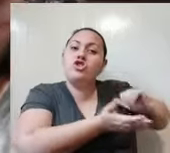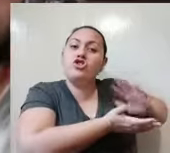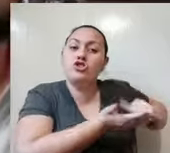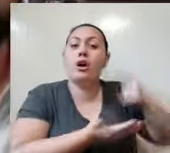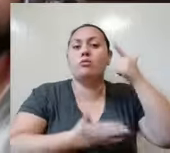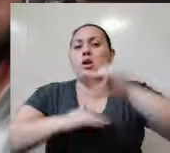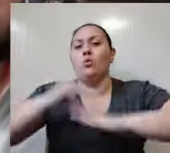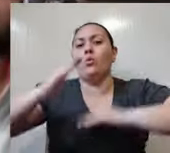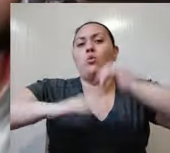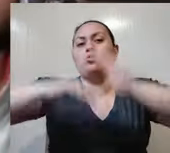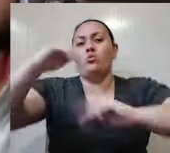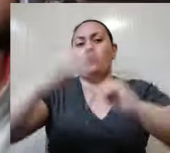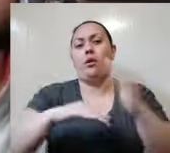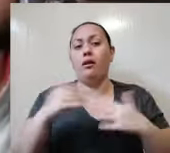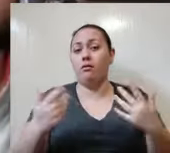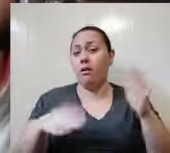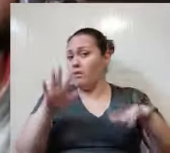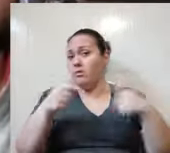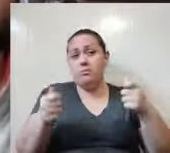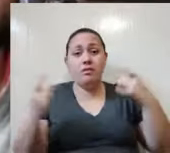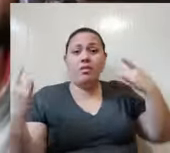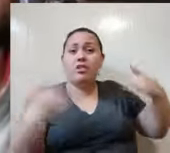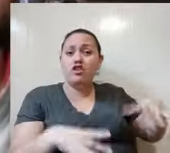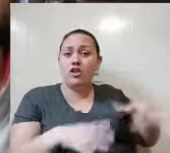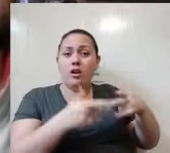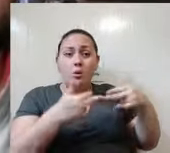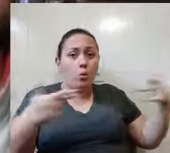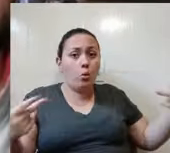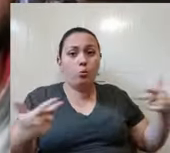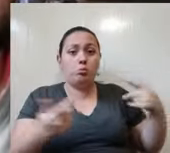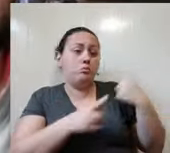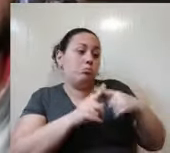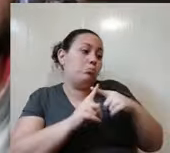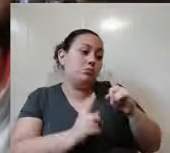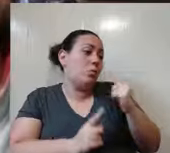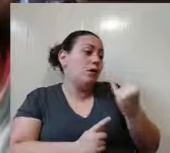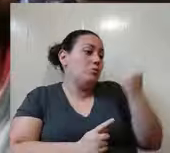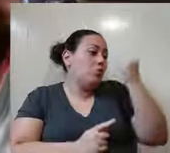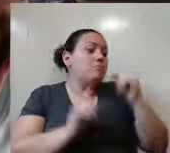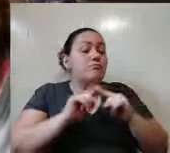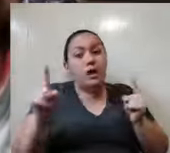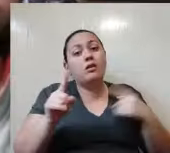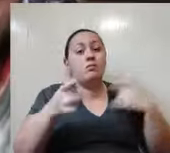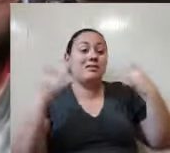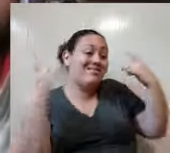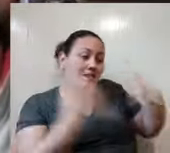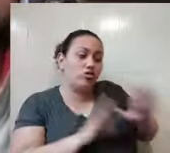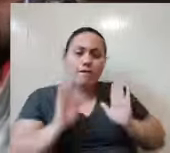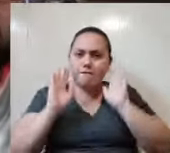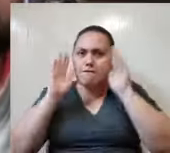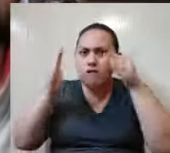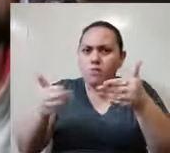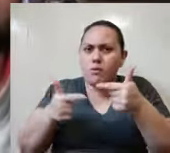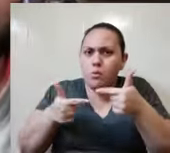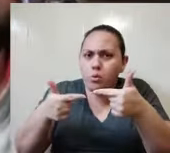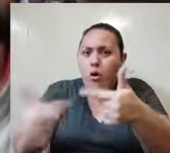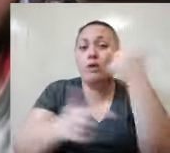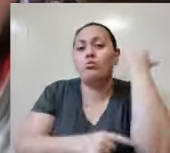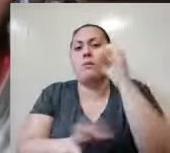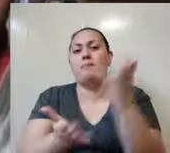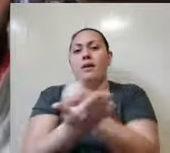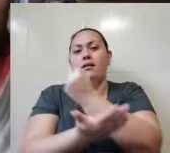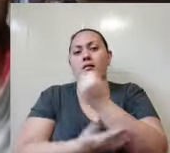né? O quanto ela não teve que abdicar de uma série de outras coisas que para aquela pessoa não era importante, em prol desse primeiro milhão que era naquele